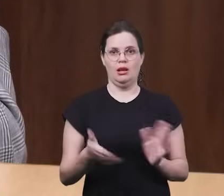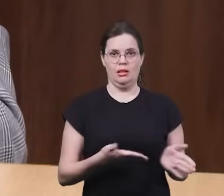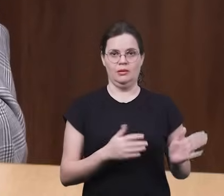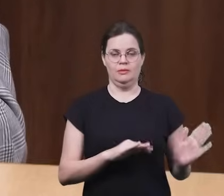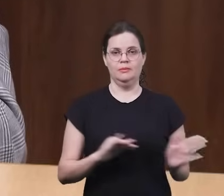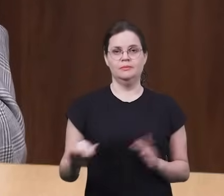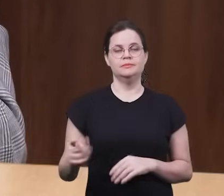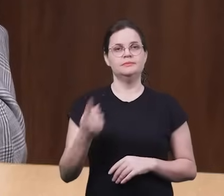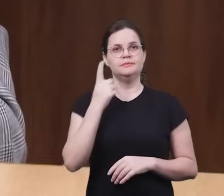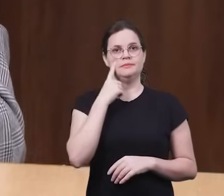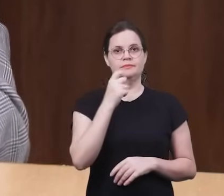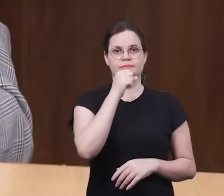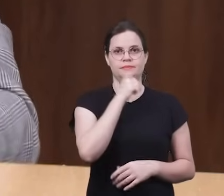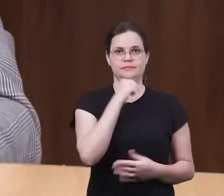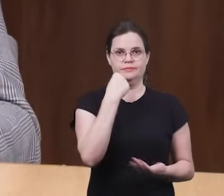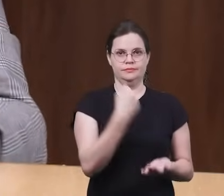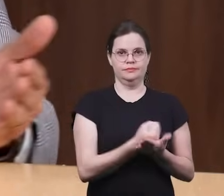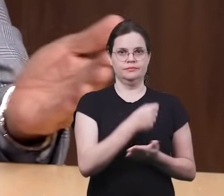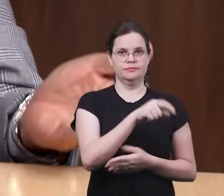Testamento.